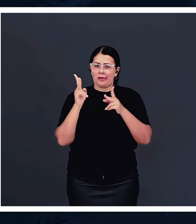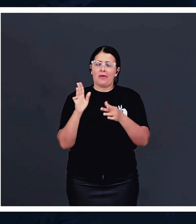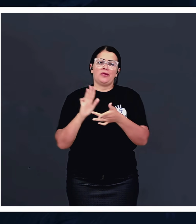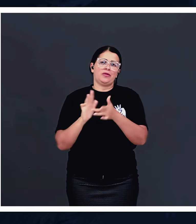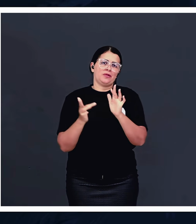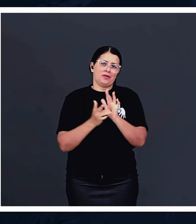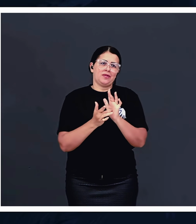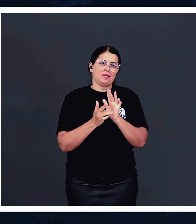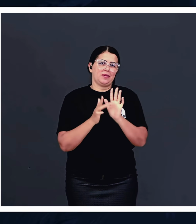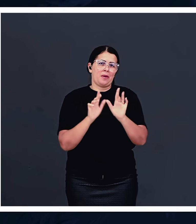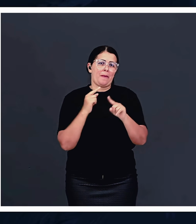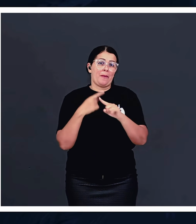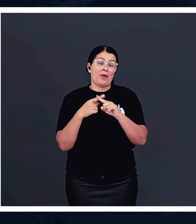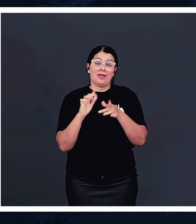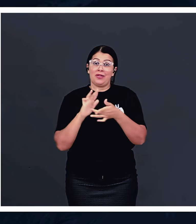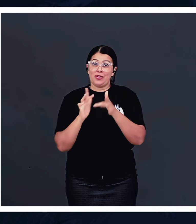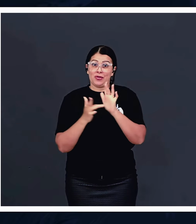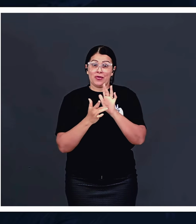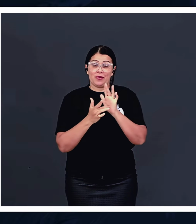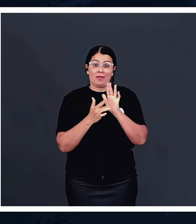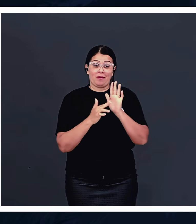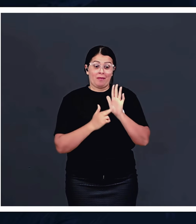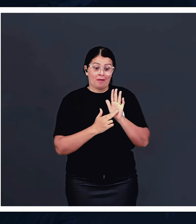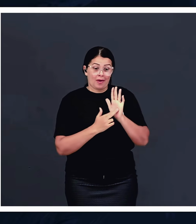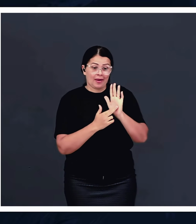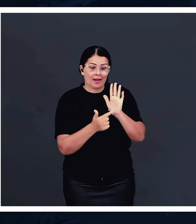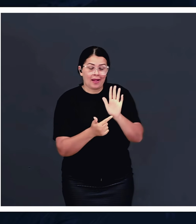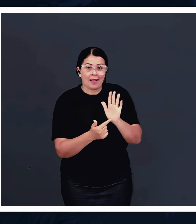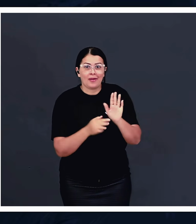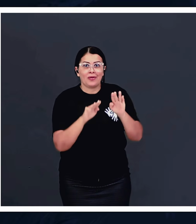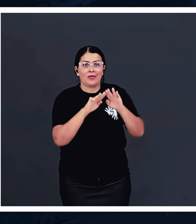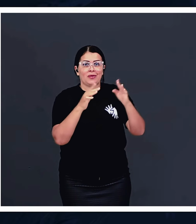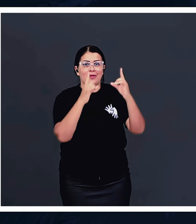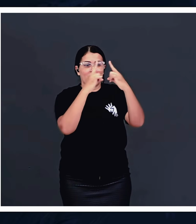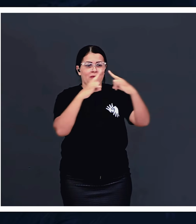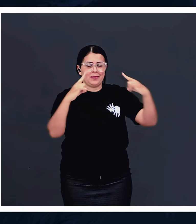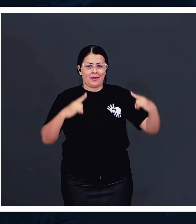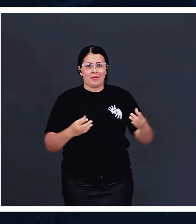Jesus. Jesus foi apresentado no templo.